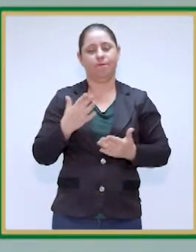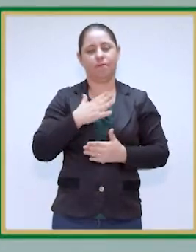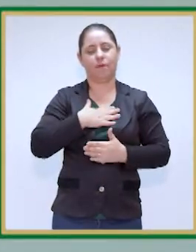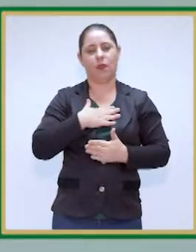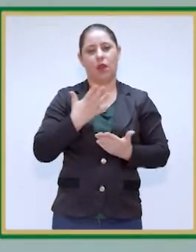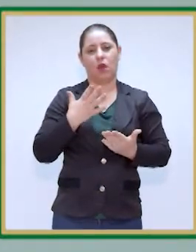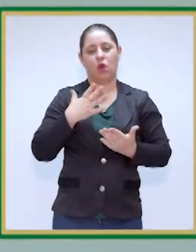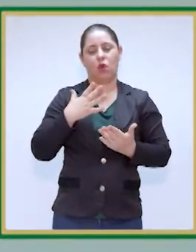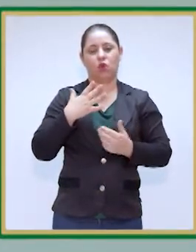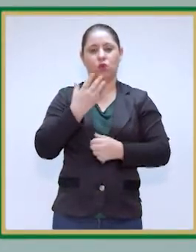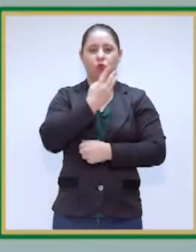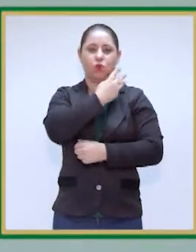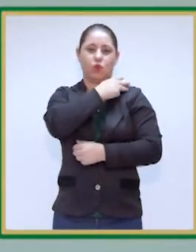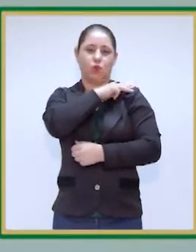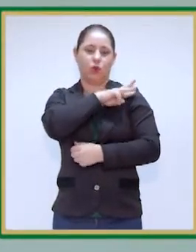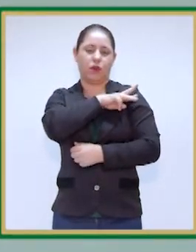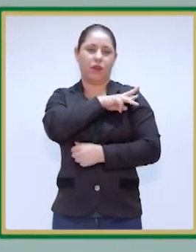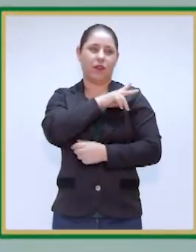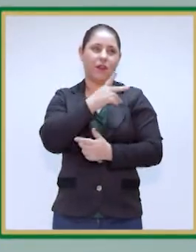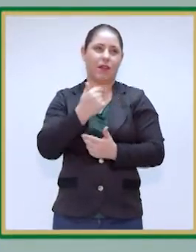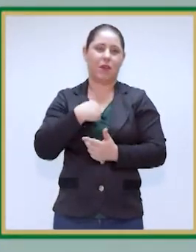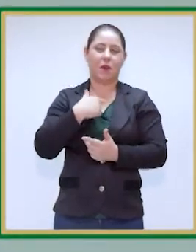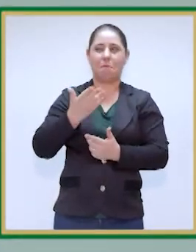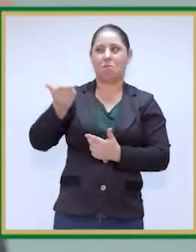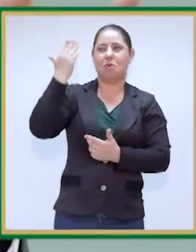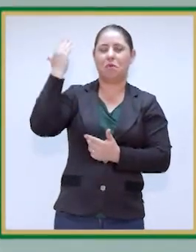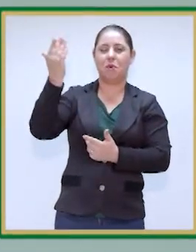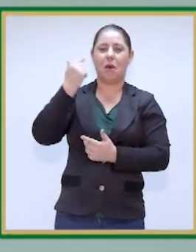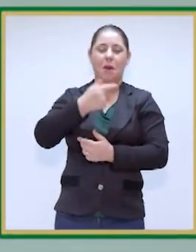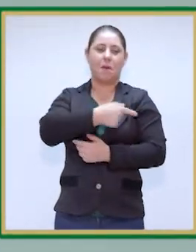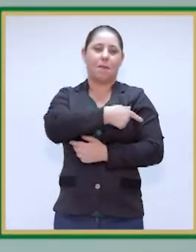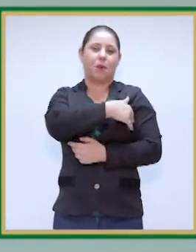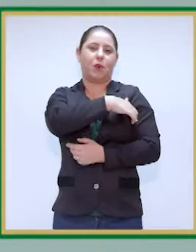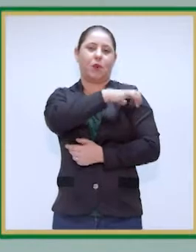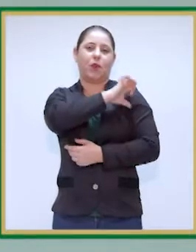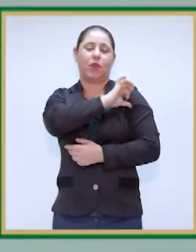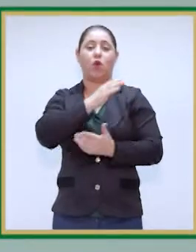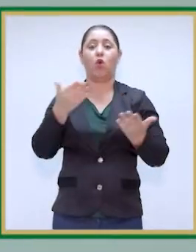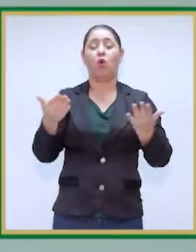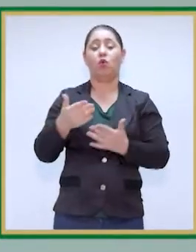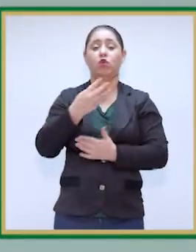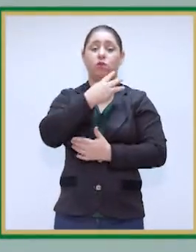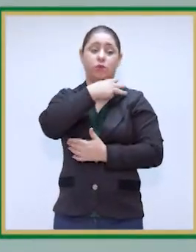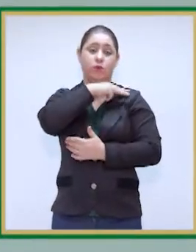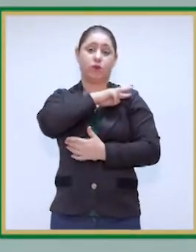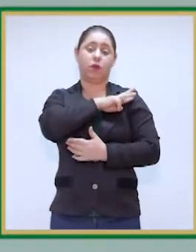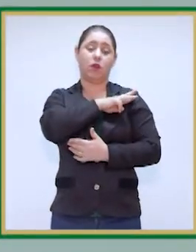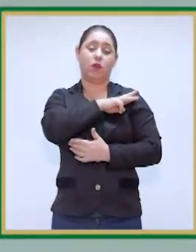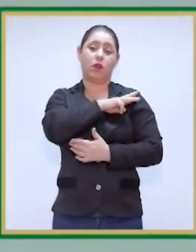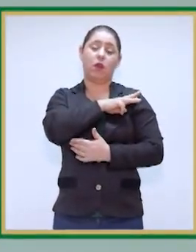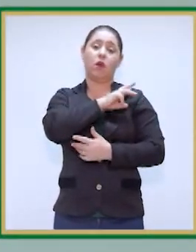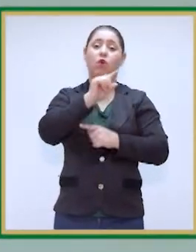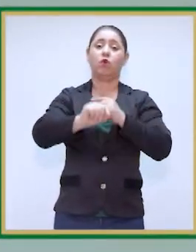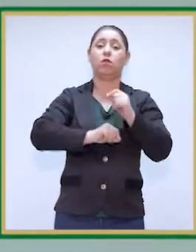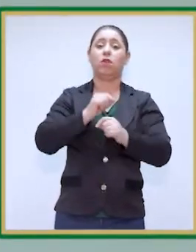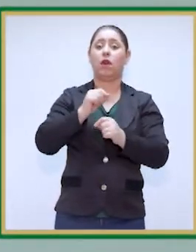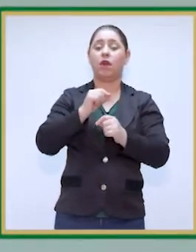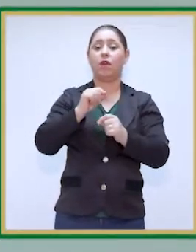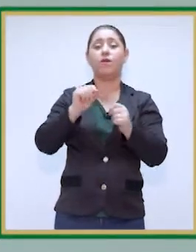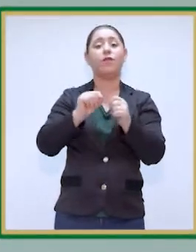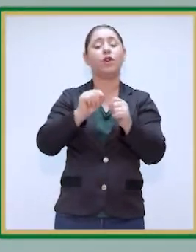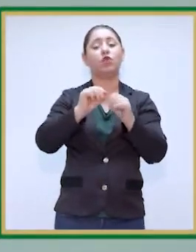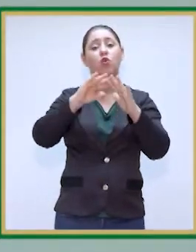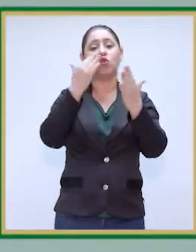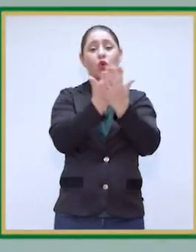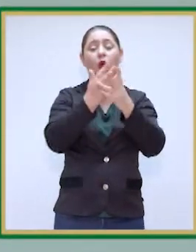minha ensino médio, né? Quer dizer, ensino fundamental, que eu sou de outra época, né? 1º e 2º grau, mas hoje ensino médio e ensino fundamental, foi todo